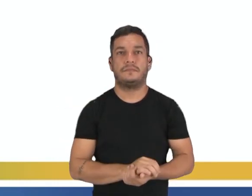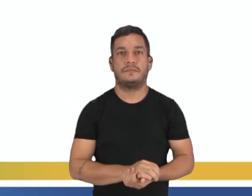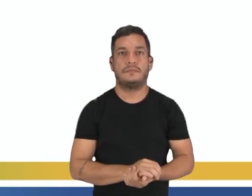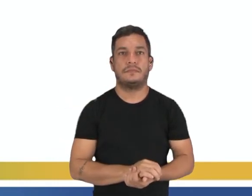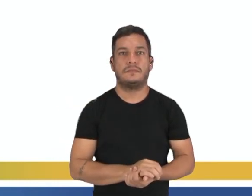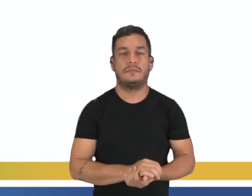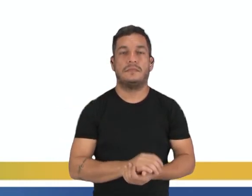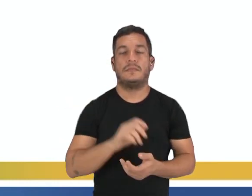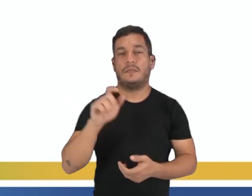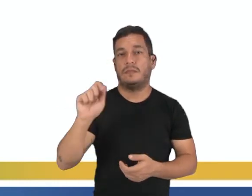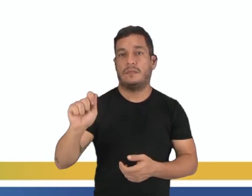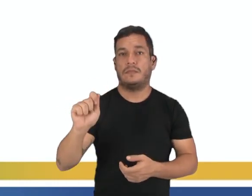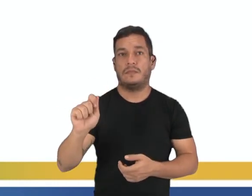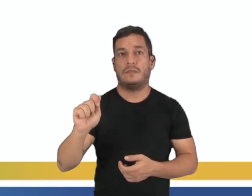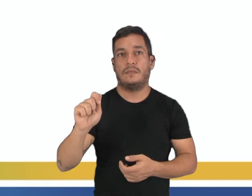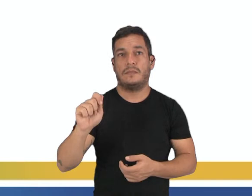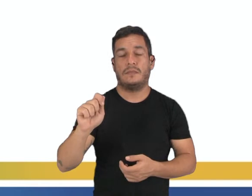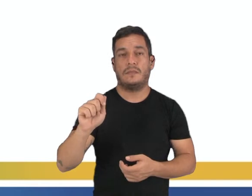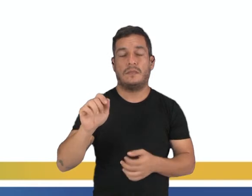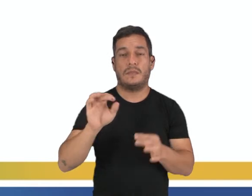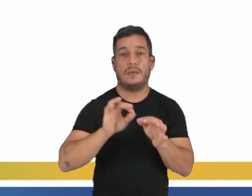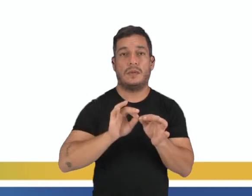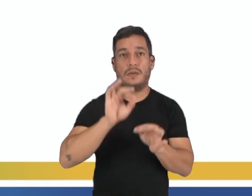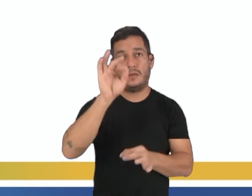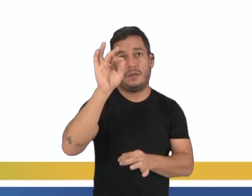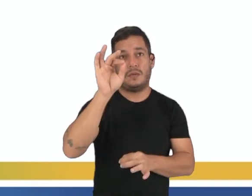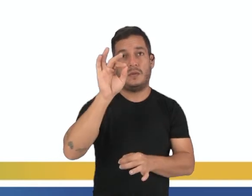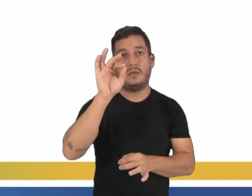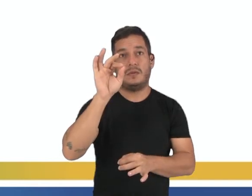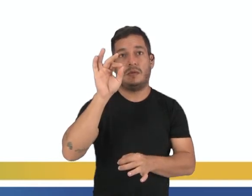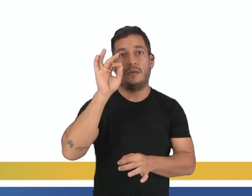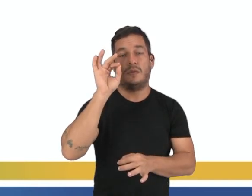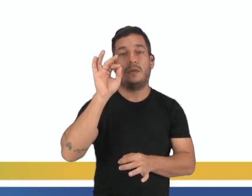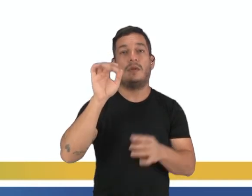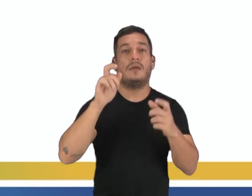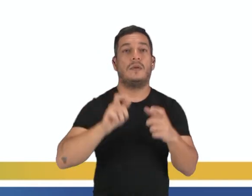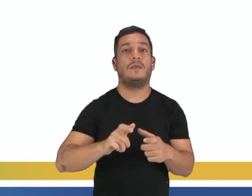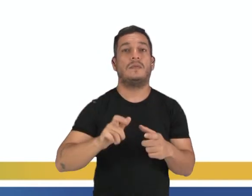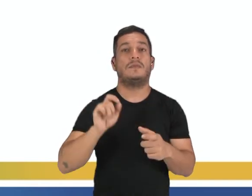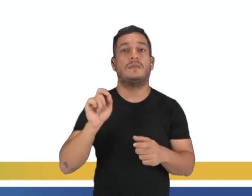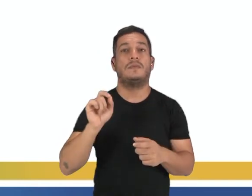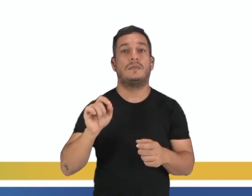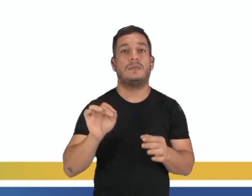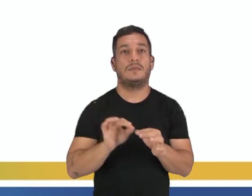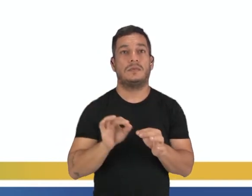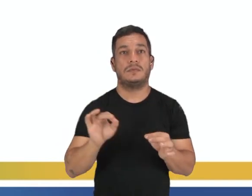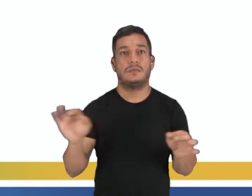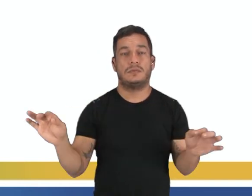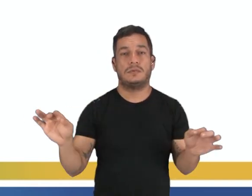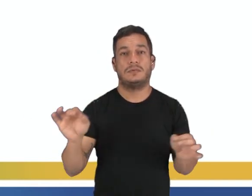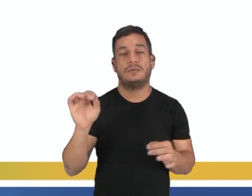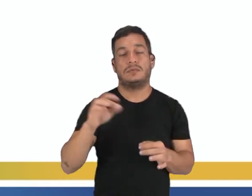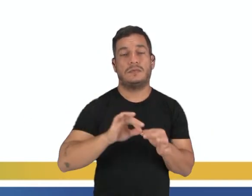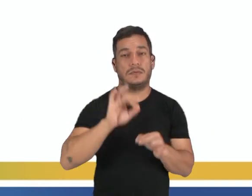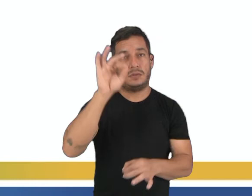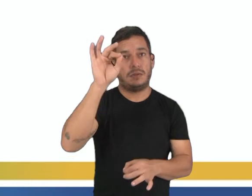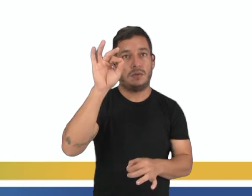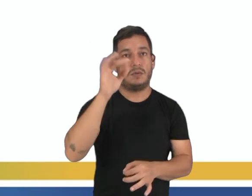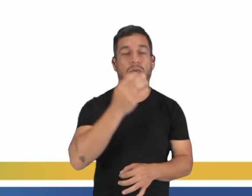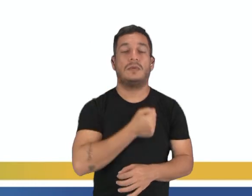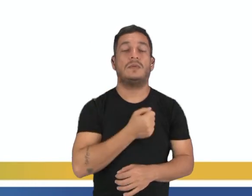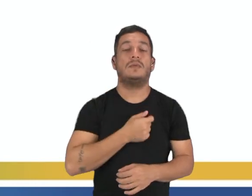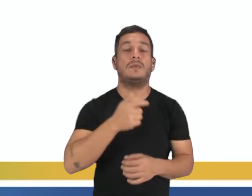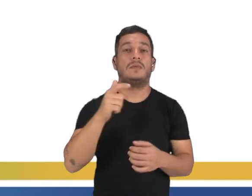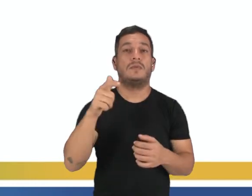O vértice A, no eixo horizontal, ele está localizado aonde? No 1, certo? E no eixo vertical